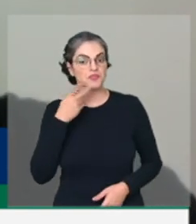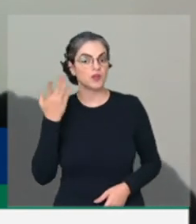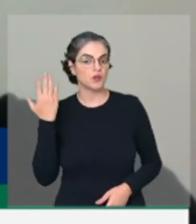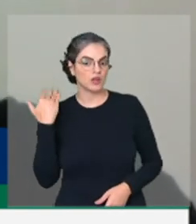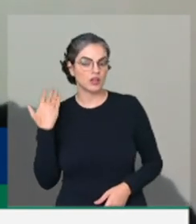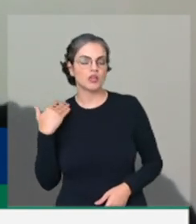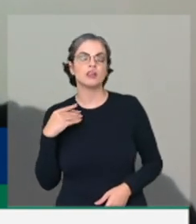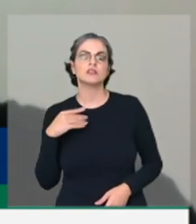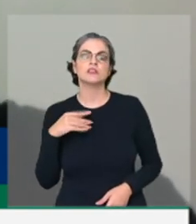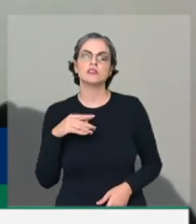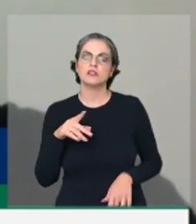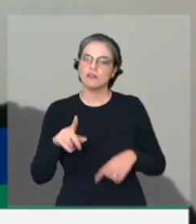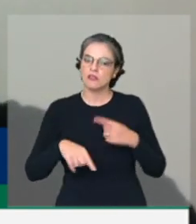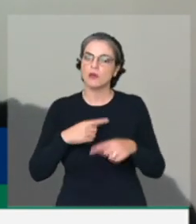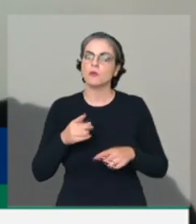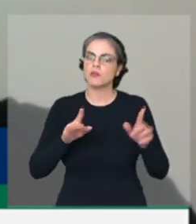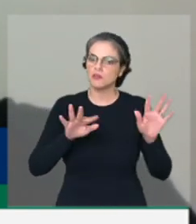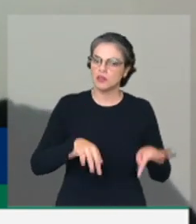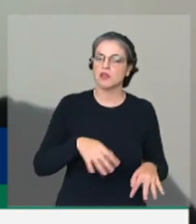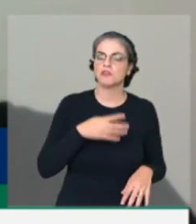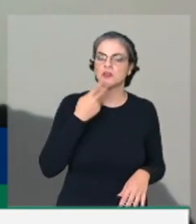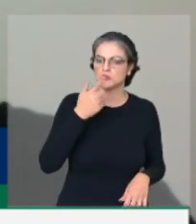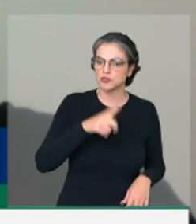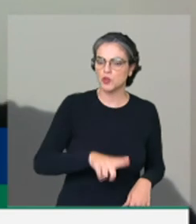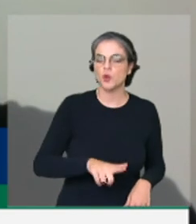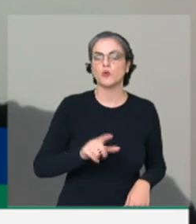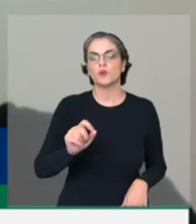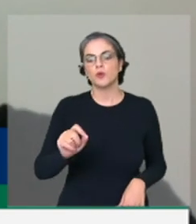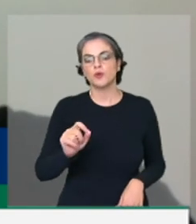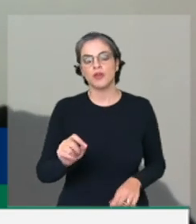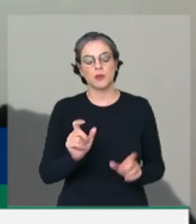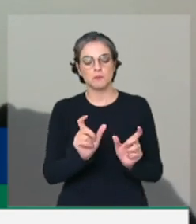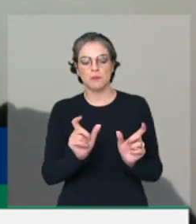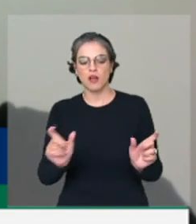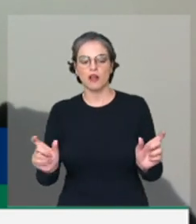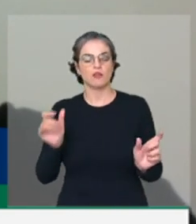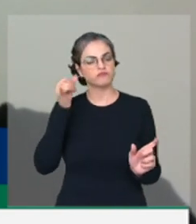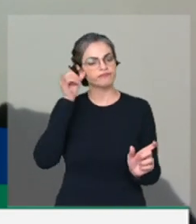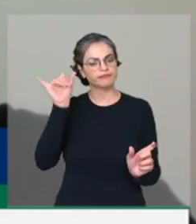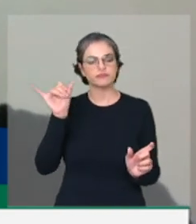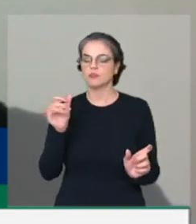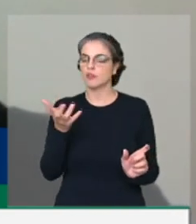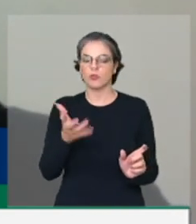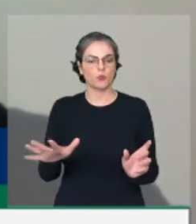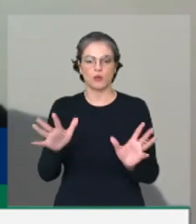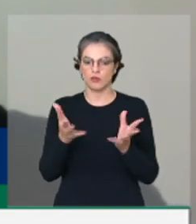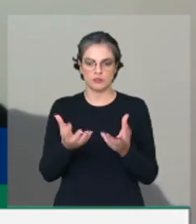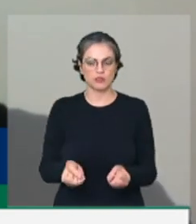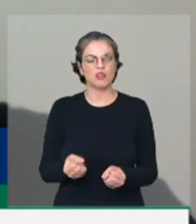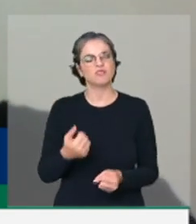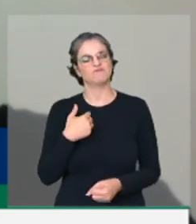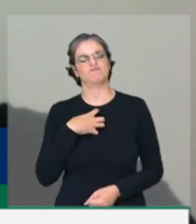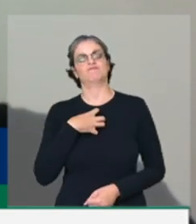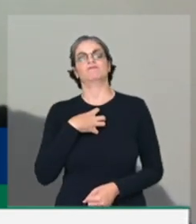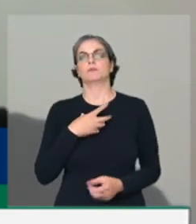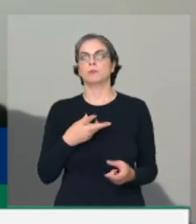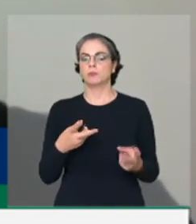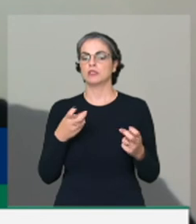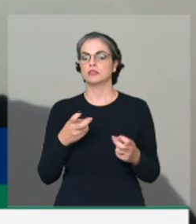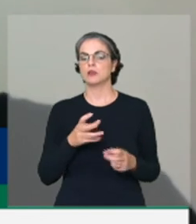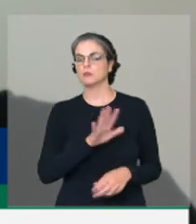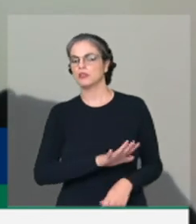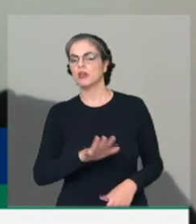finalizou com a mesma fala, que vai pontuar para que não se tenha mais adjetivos. percebi que, por parte de alguns deputados,